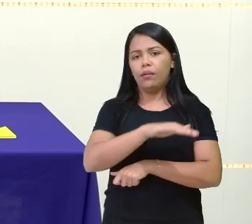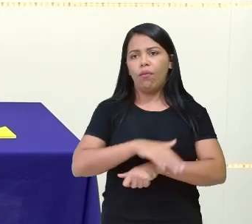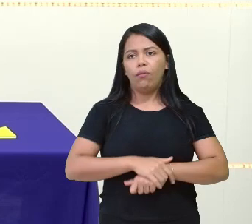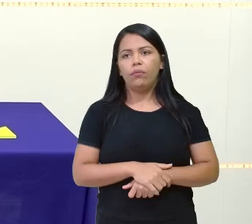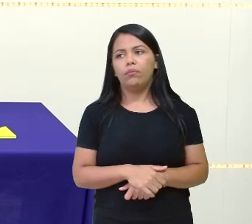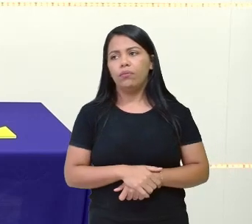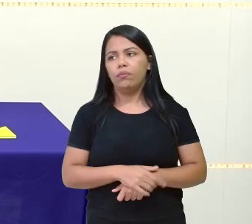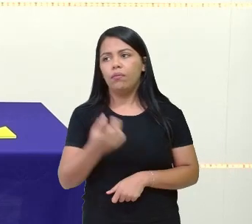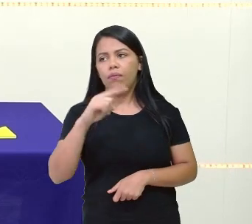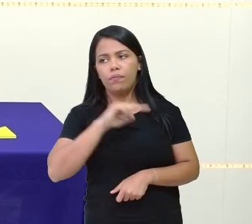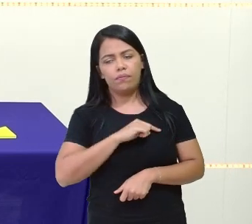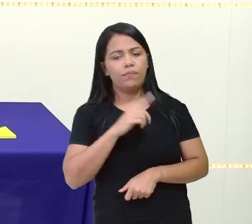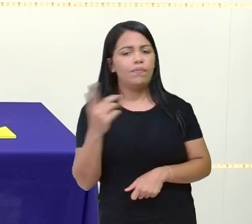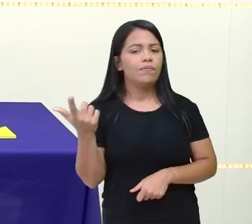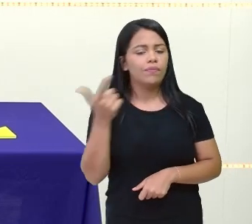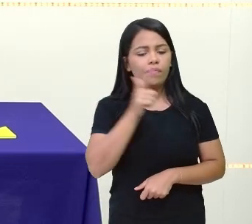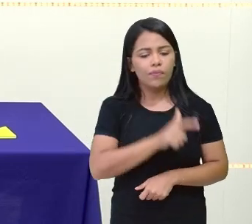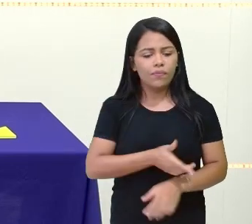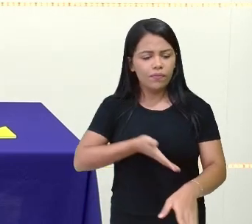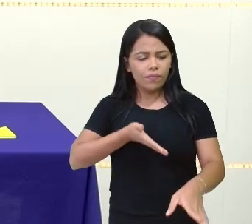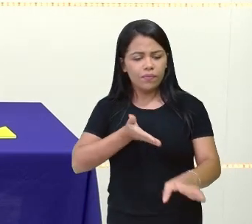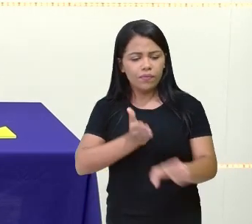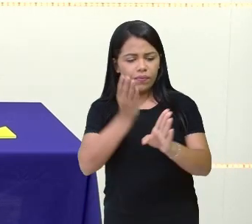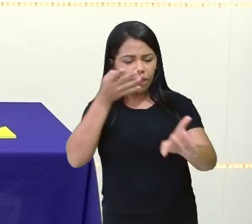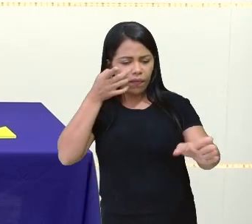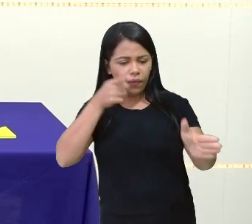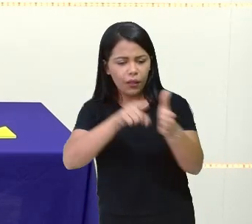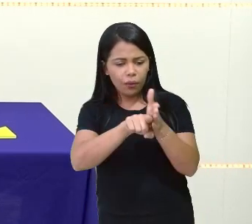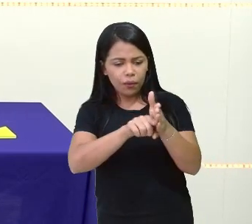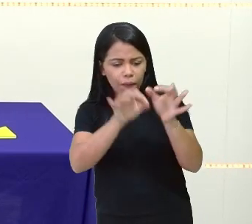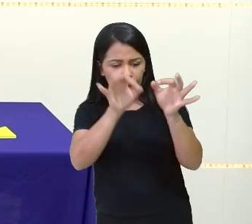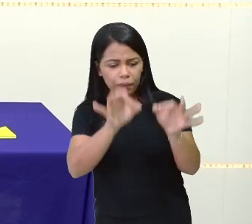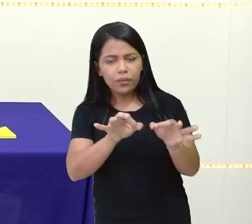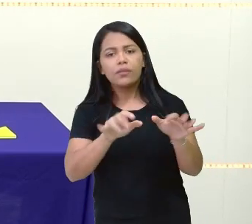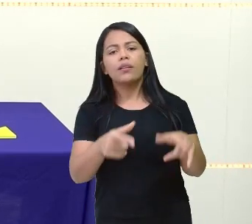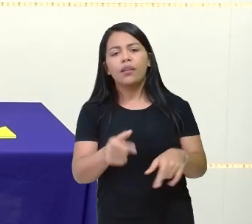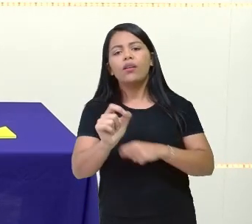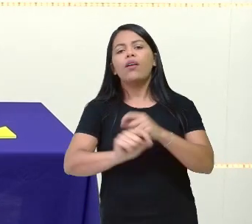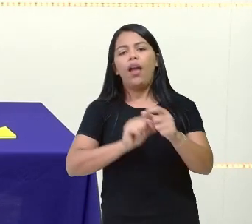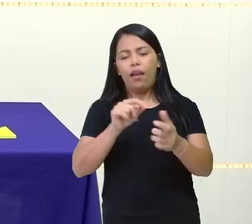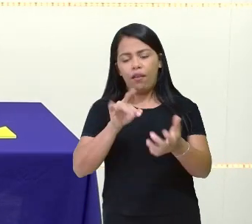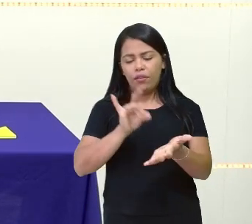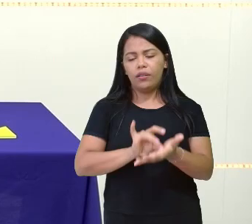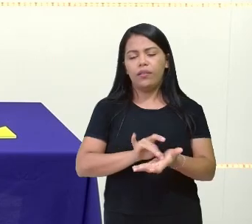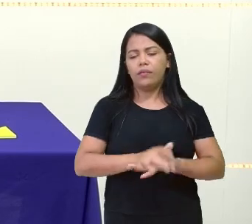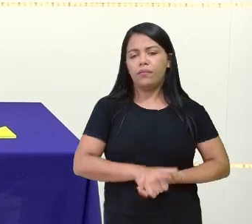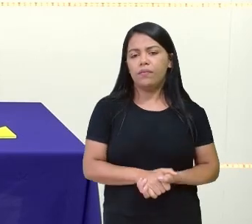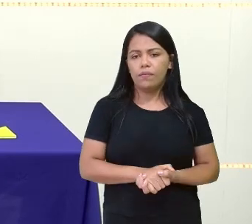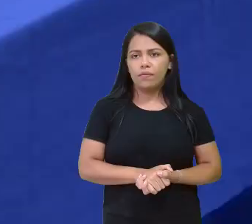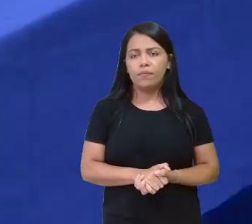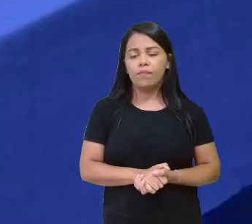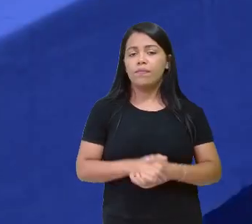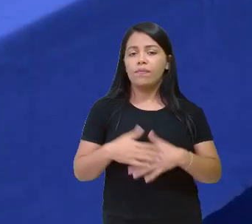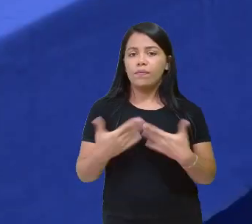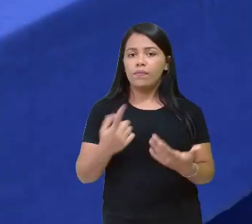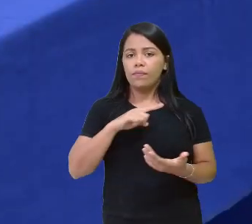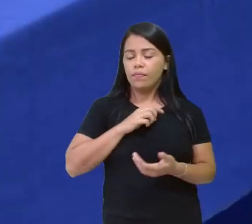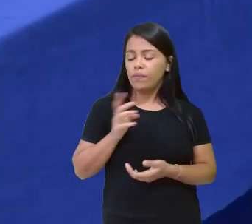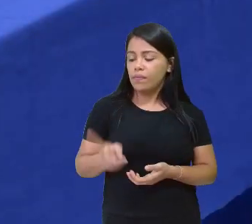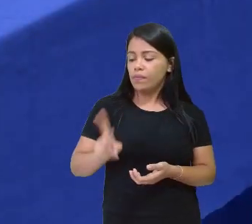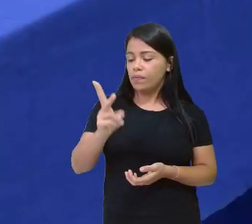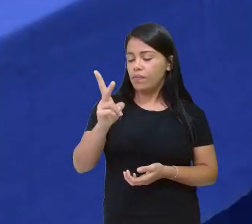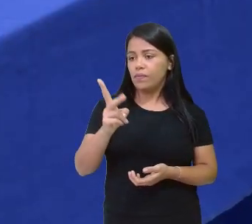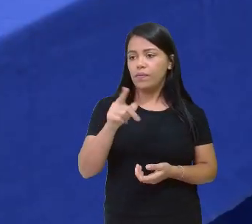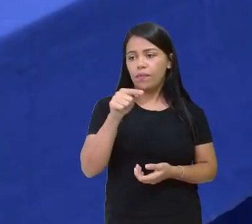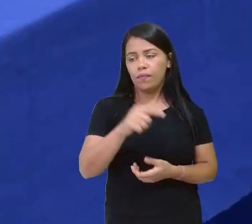A gente acabou de verificar isso utilizando o triângulo como unidade de medida. Dando